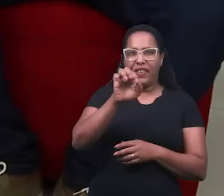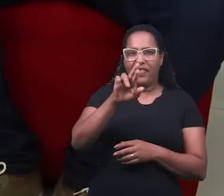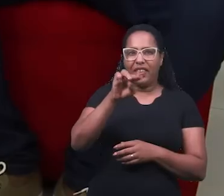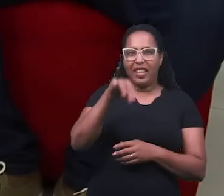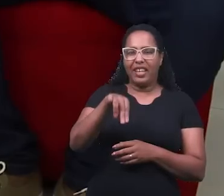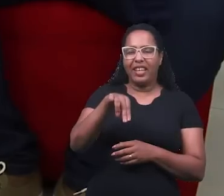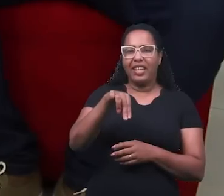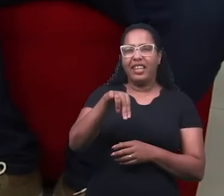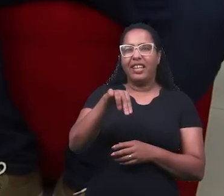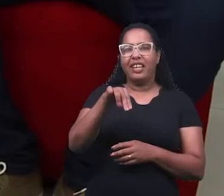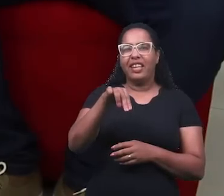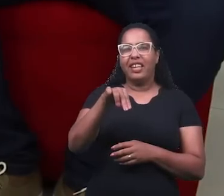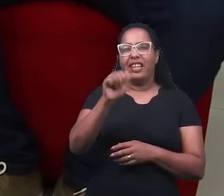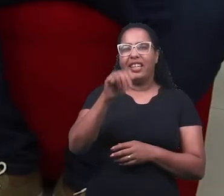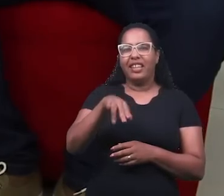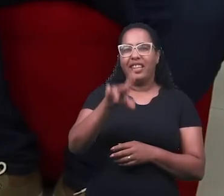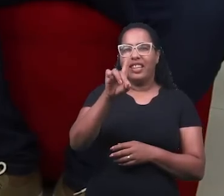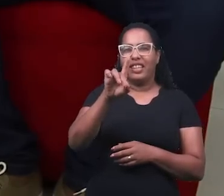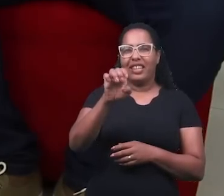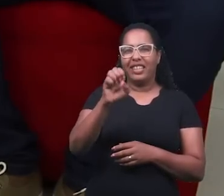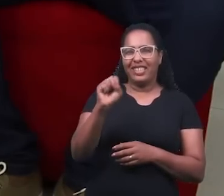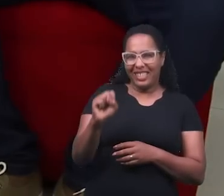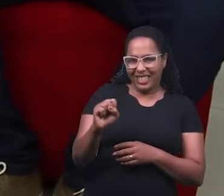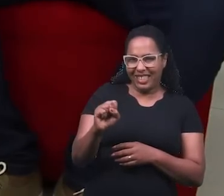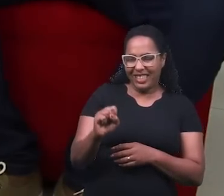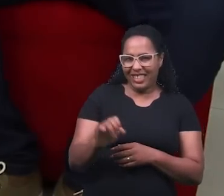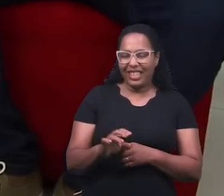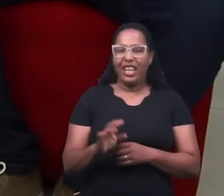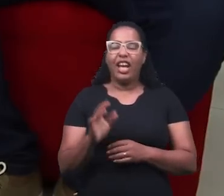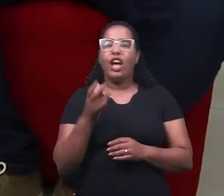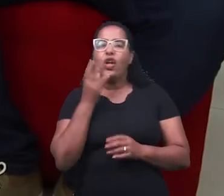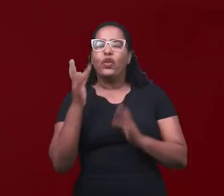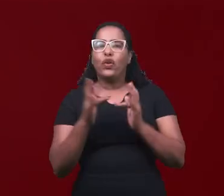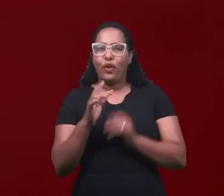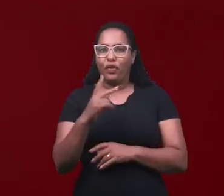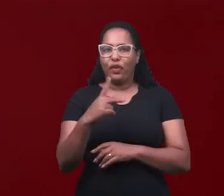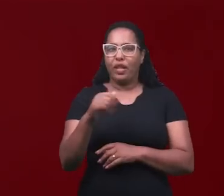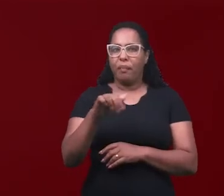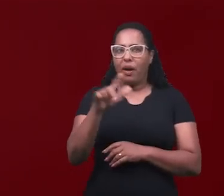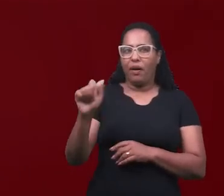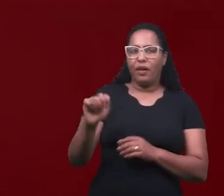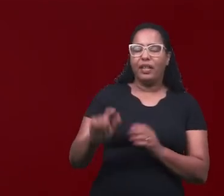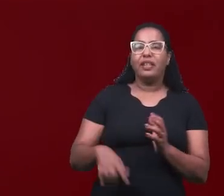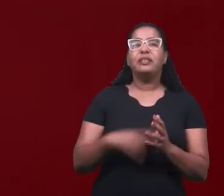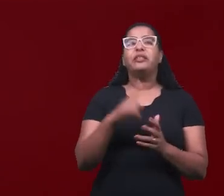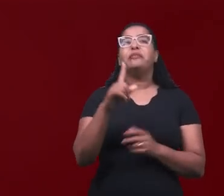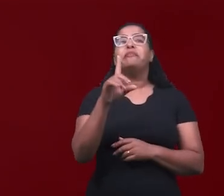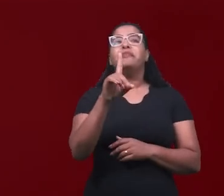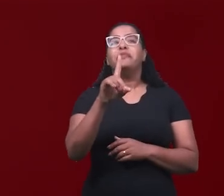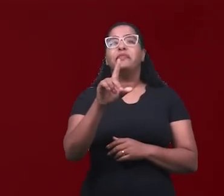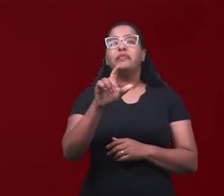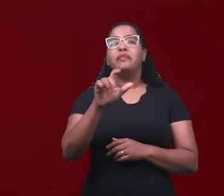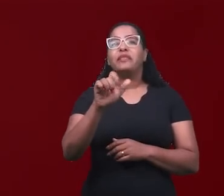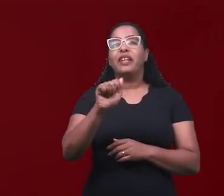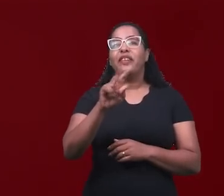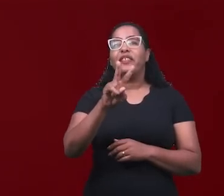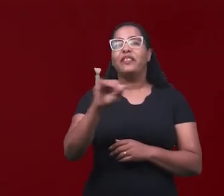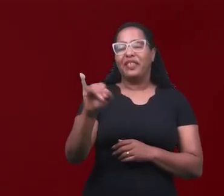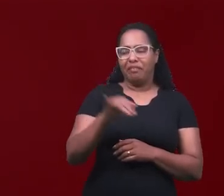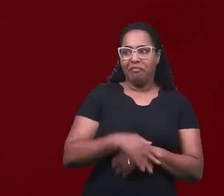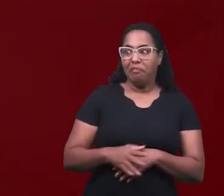né? Então, Fernandes é o agregado da turma aí, não é isso? E o Davi. Opa, Davi, esqueci